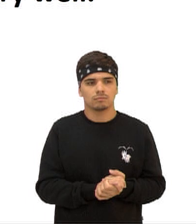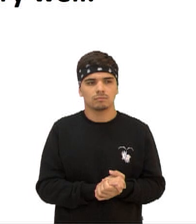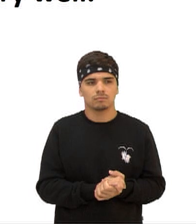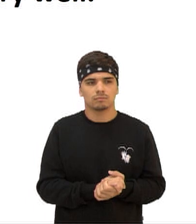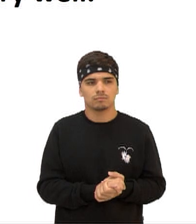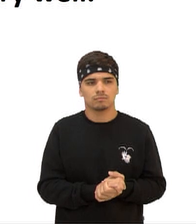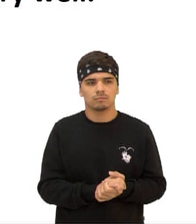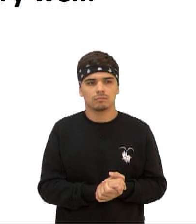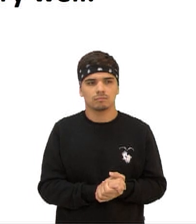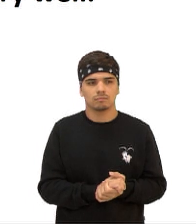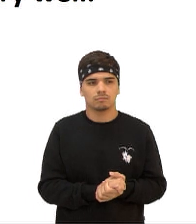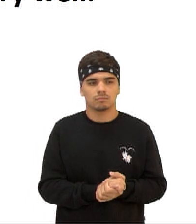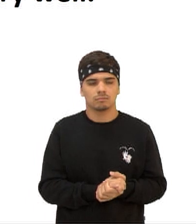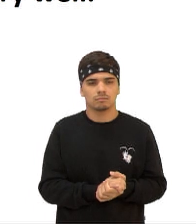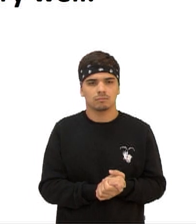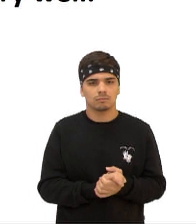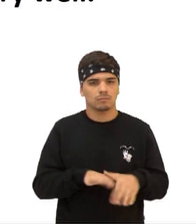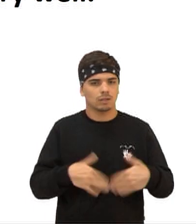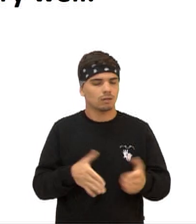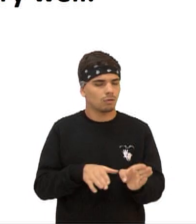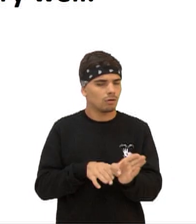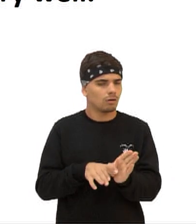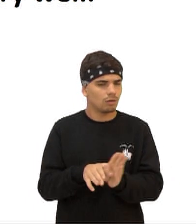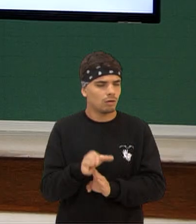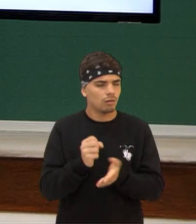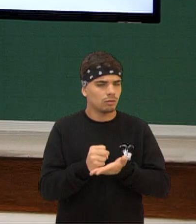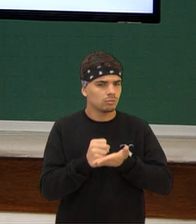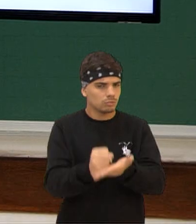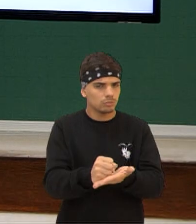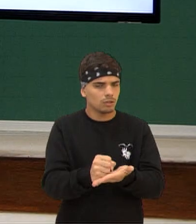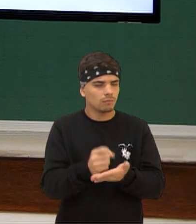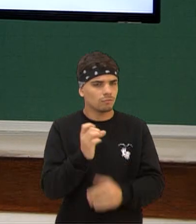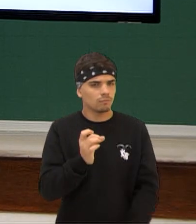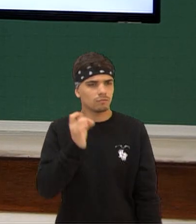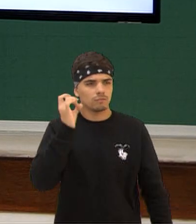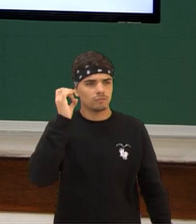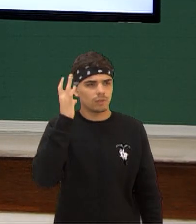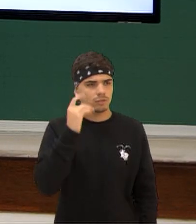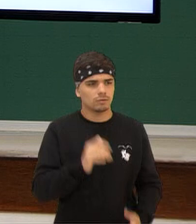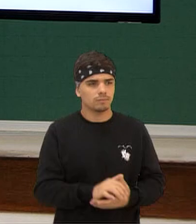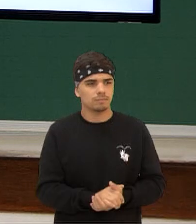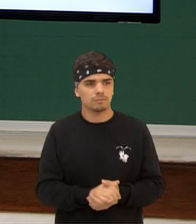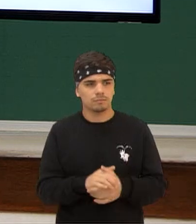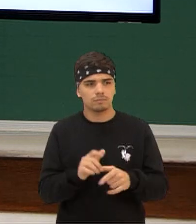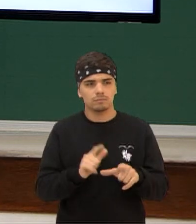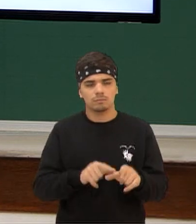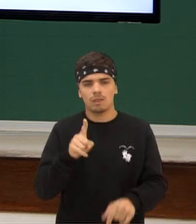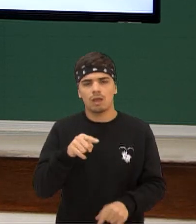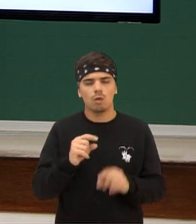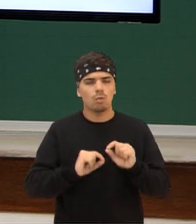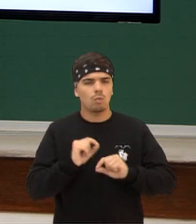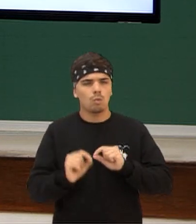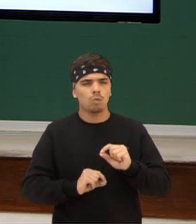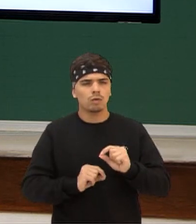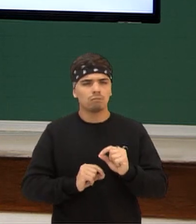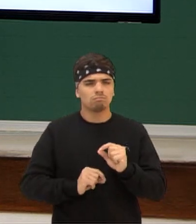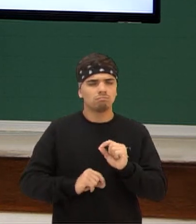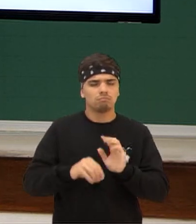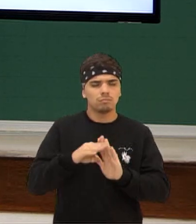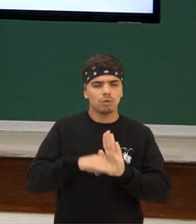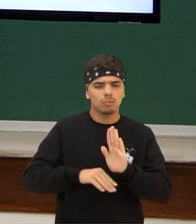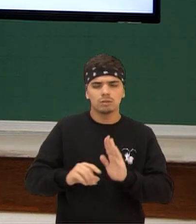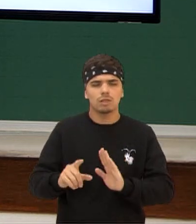only and internet eu vou dar uma ajuda para vocês para ficar mais fácil um anúncio é o que é a promoção de um produto